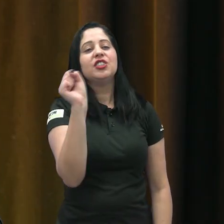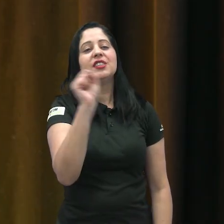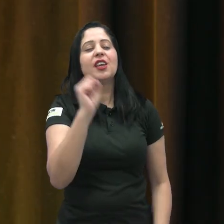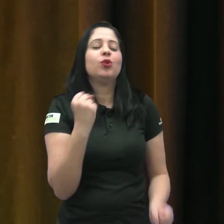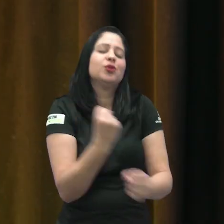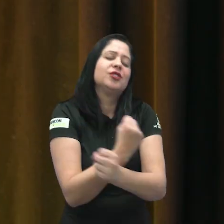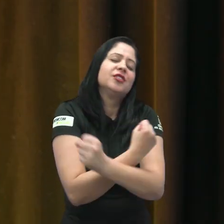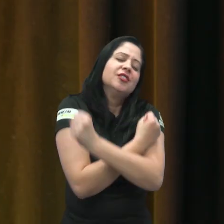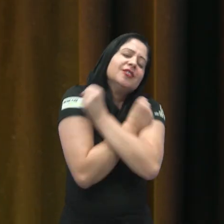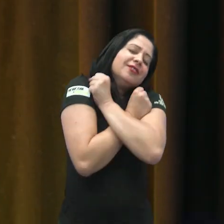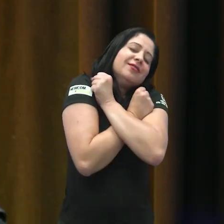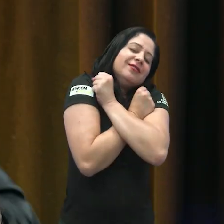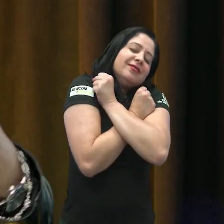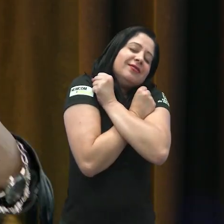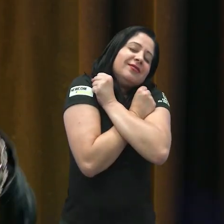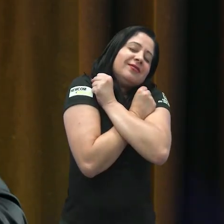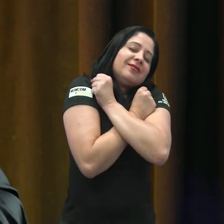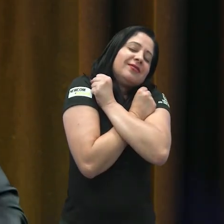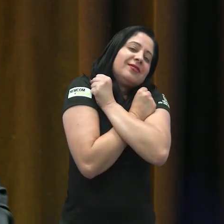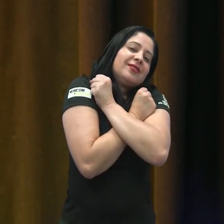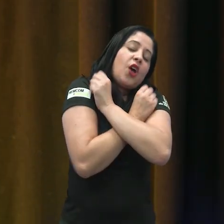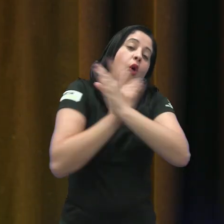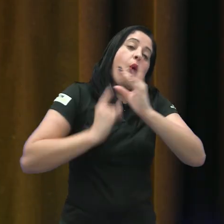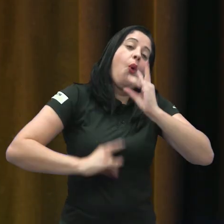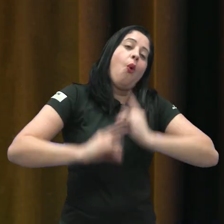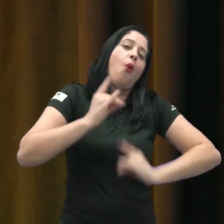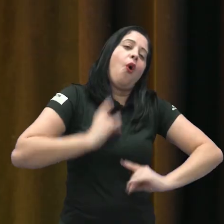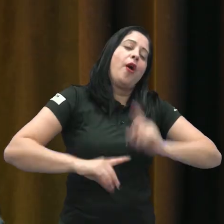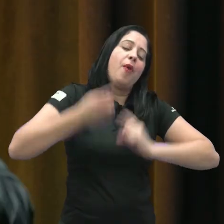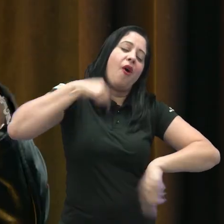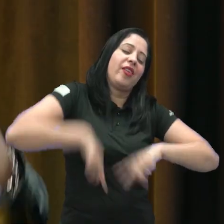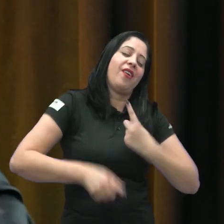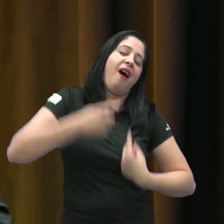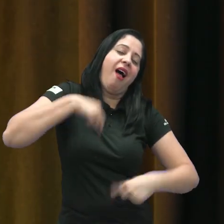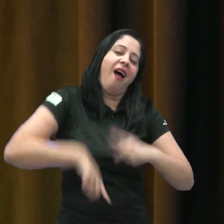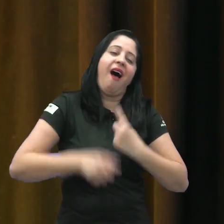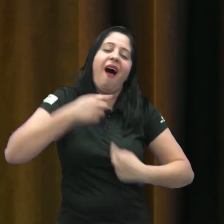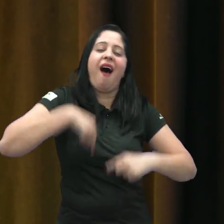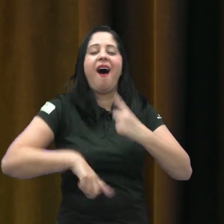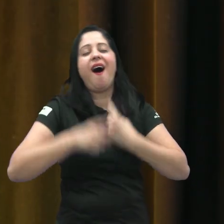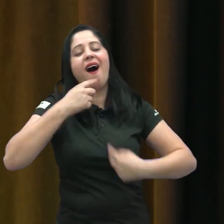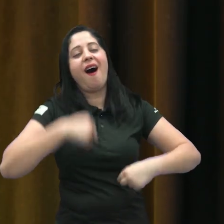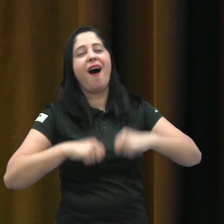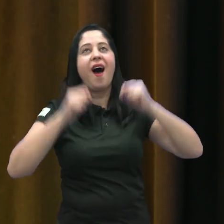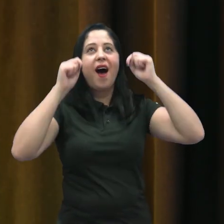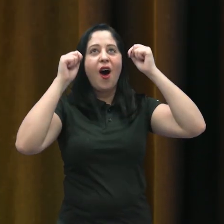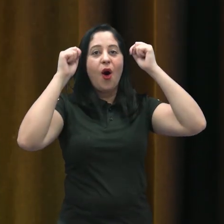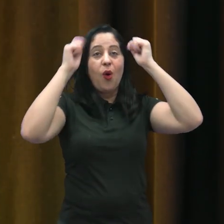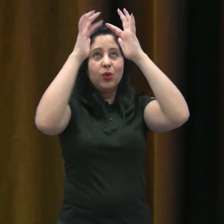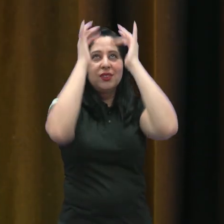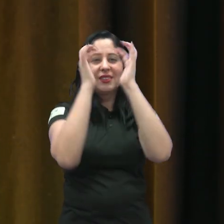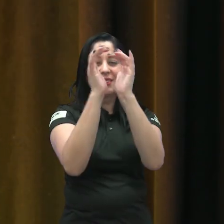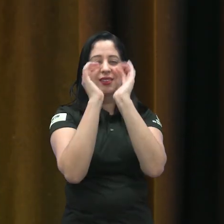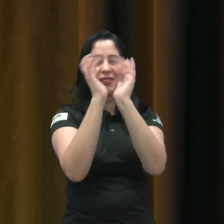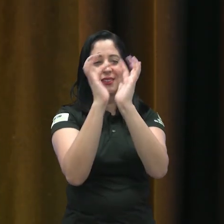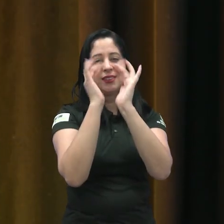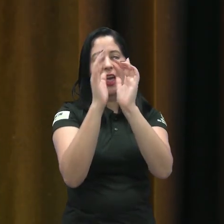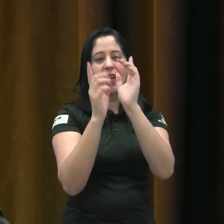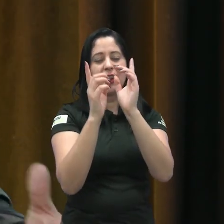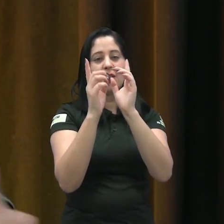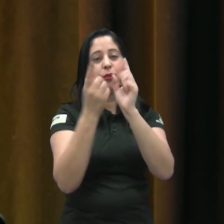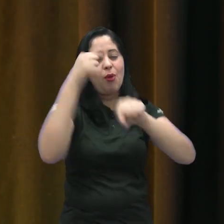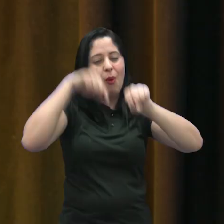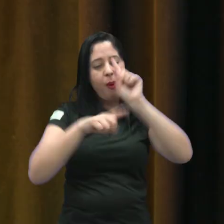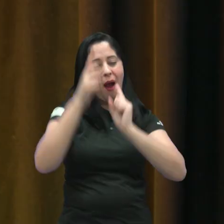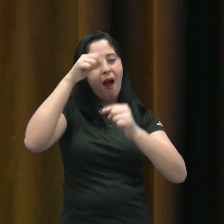abraçado com outra pessoa, você vai jorrar no corpo, o seu corpo vai jorrar uma quantia de ocitocina,